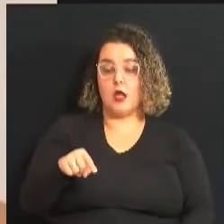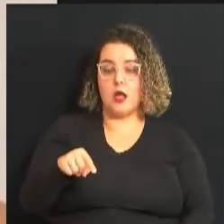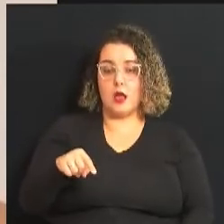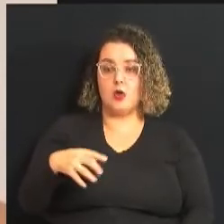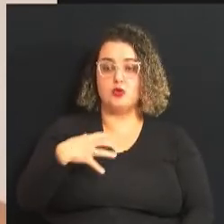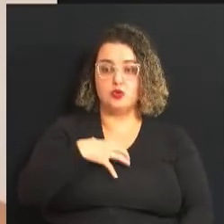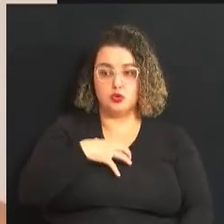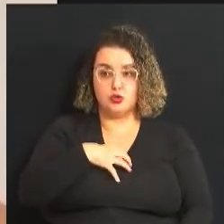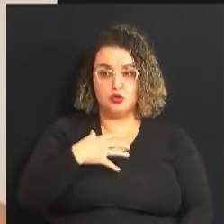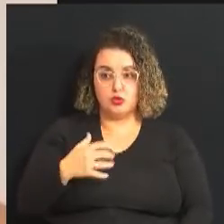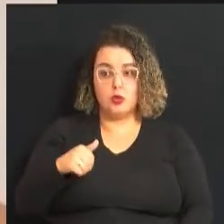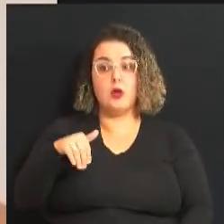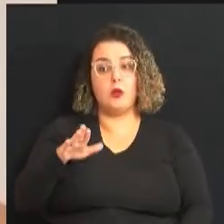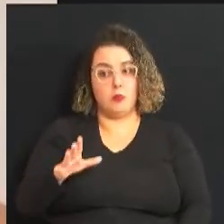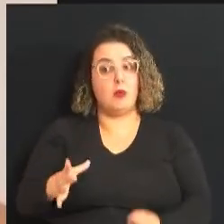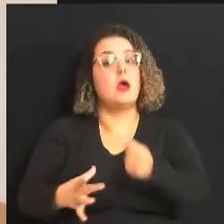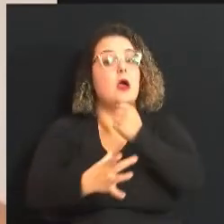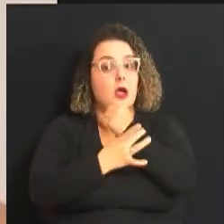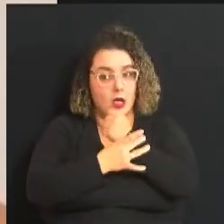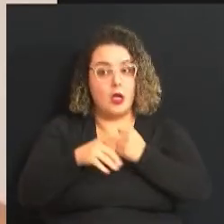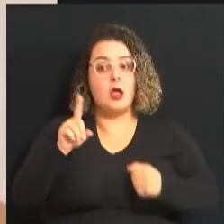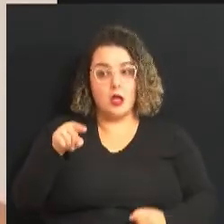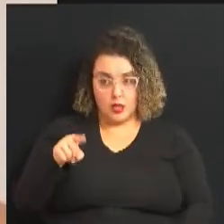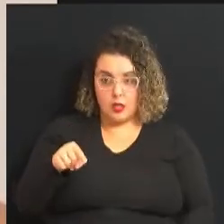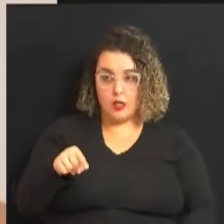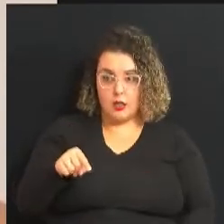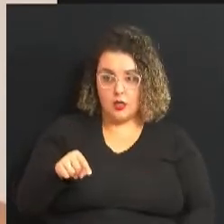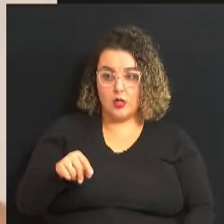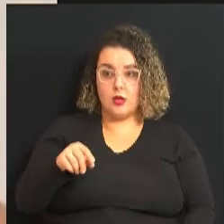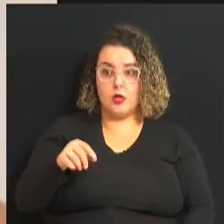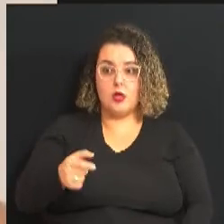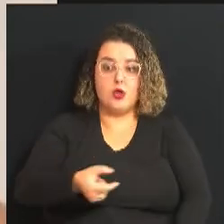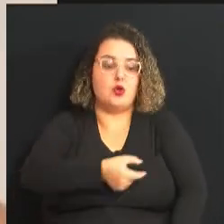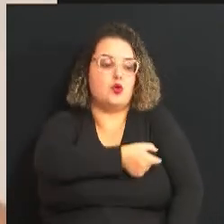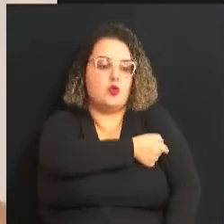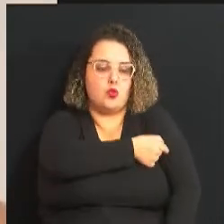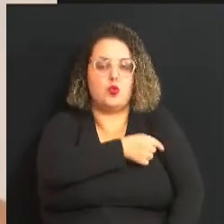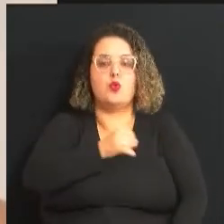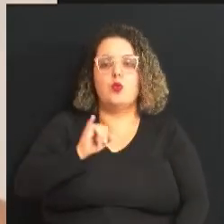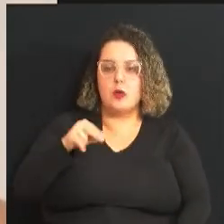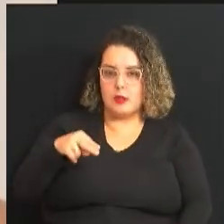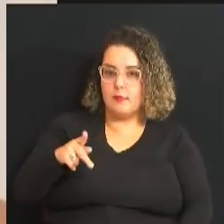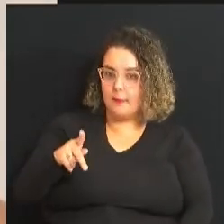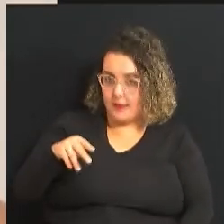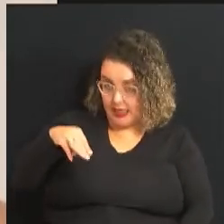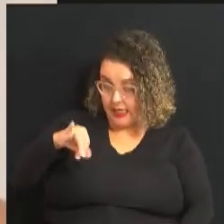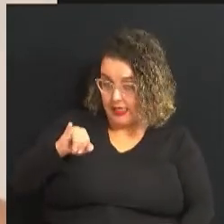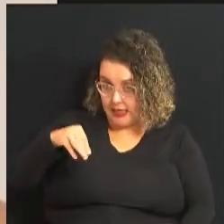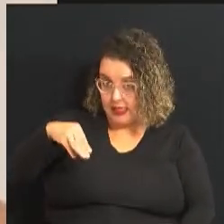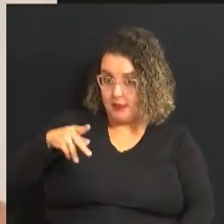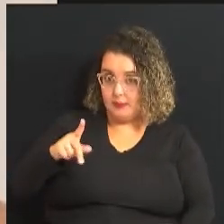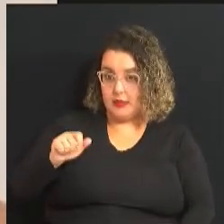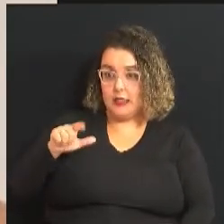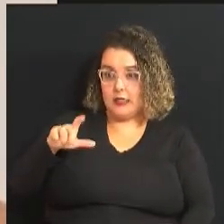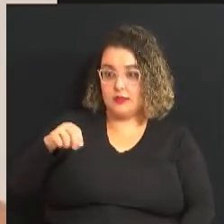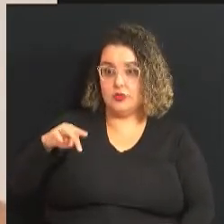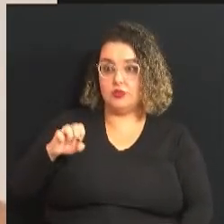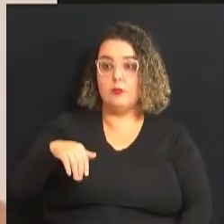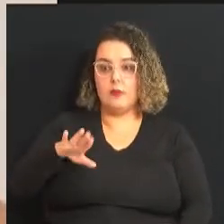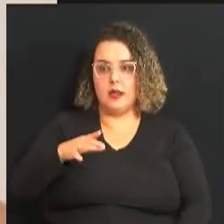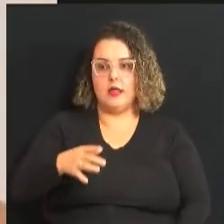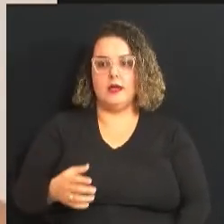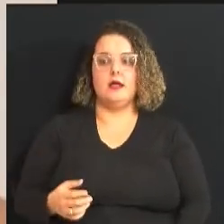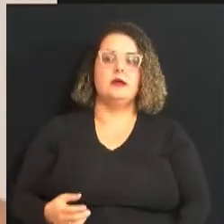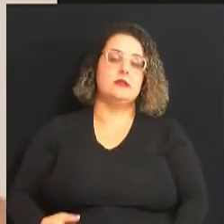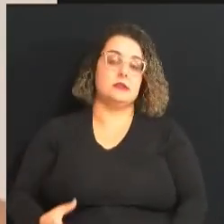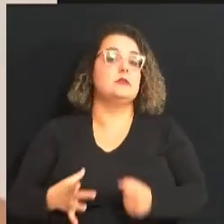ele é um dos mais seguros. Esse e o implante subcutâneo são um dos métodos mais seguros, porque eles são de longa